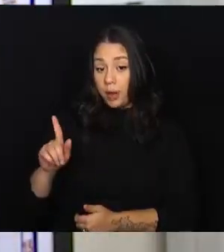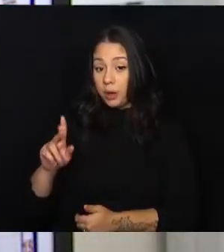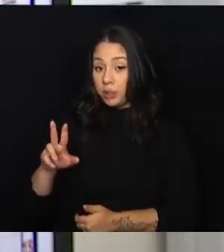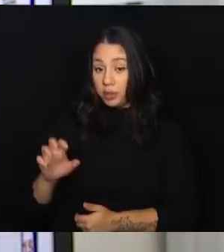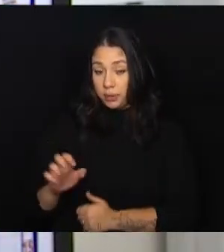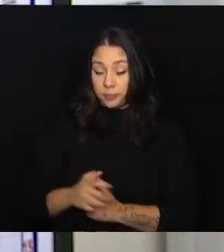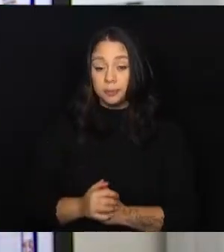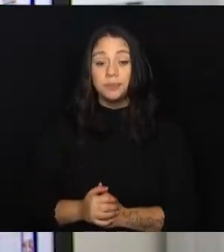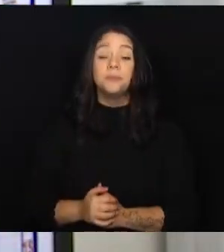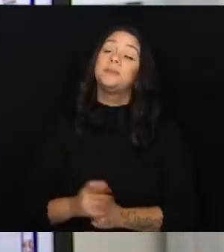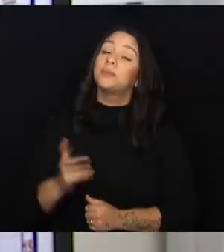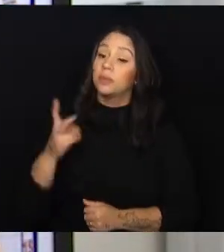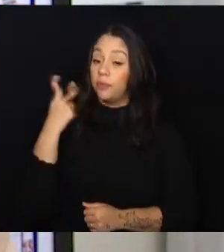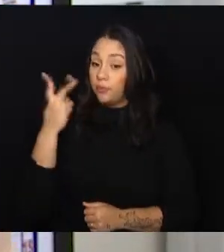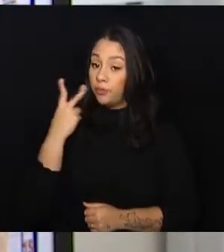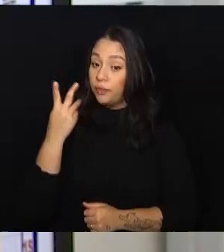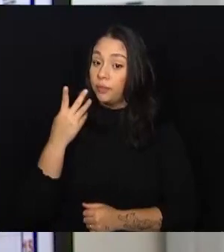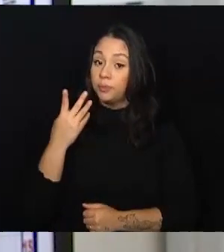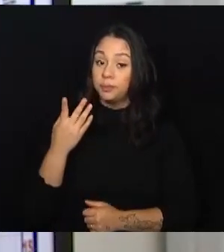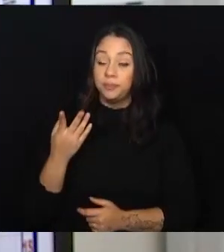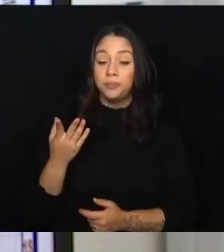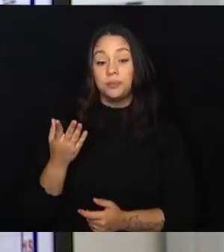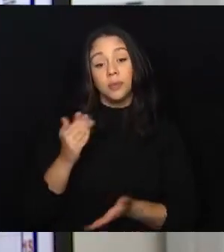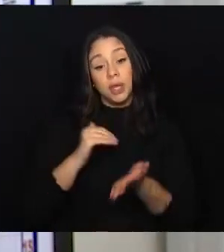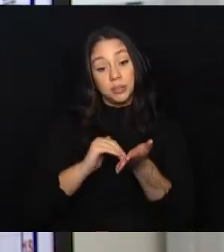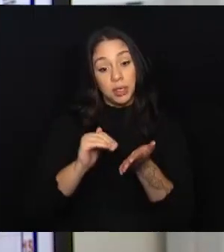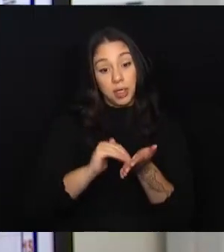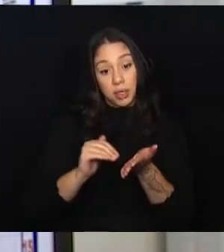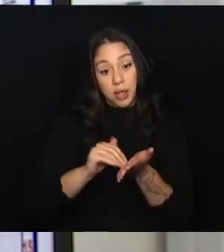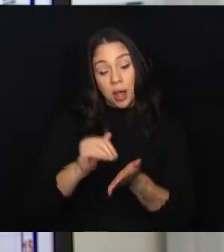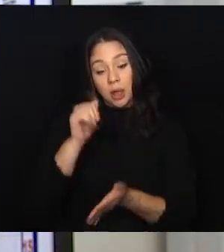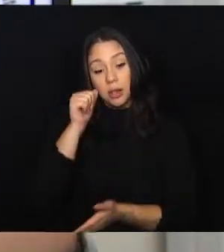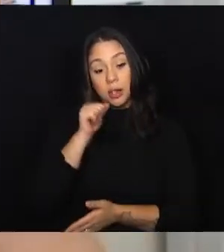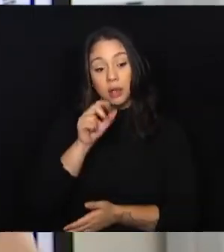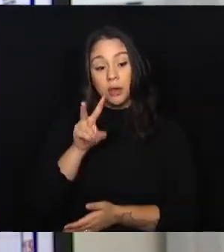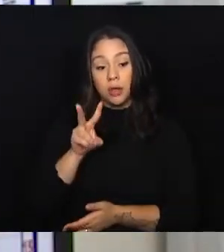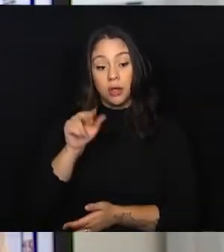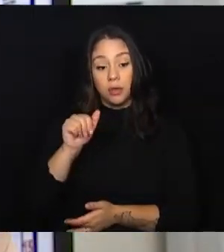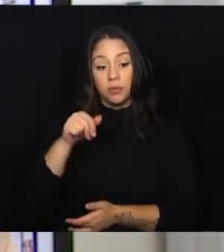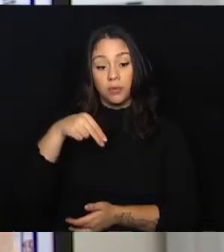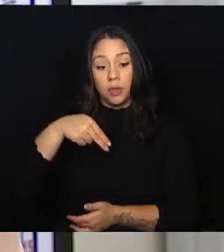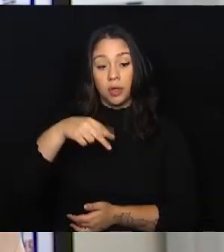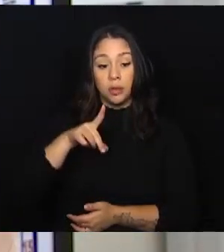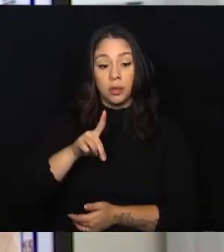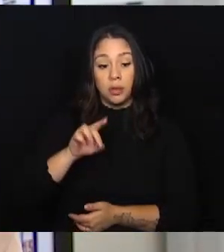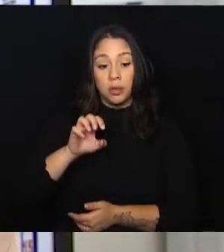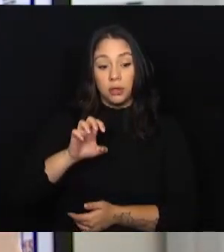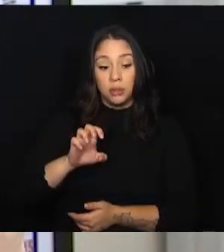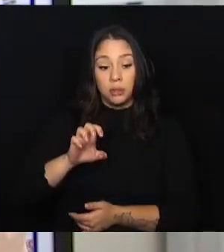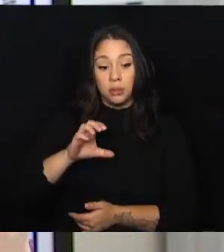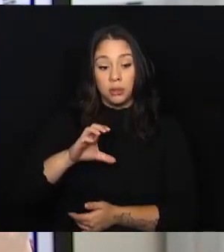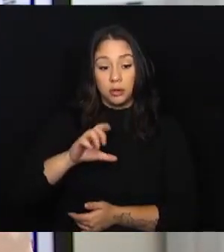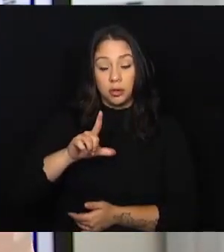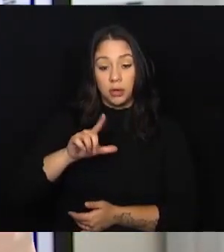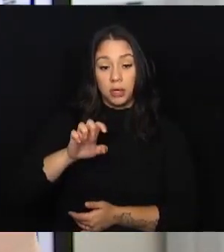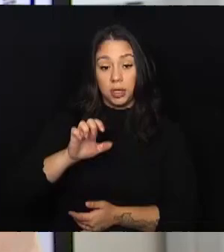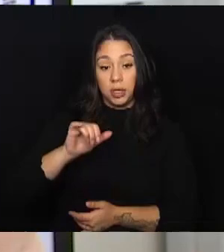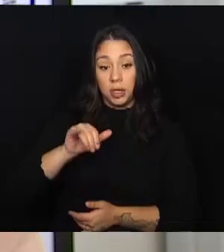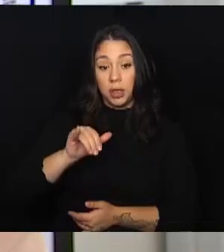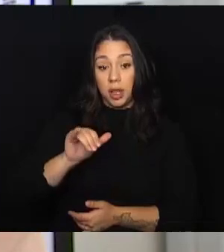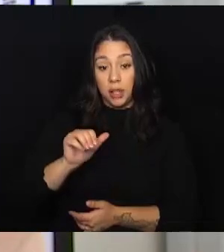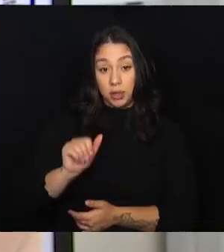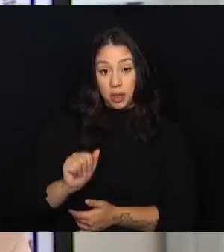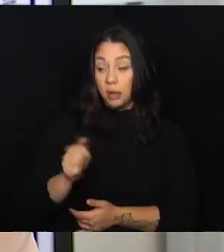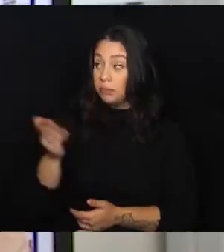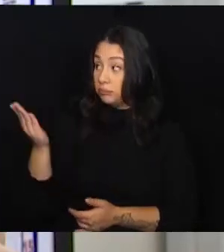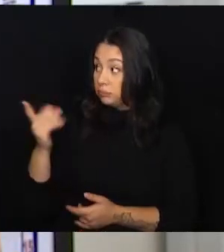de Assistência Social vandercleia moro Essa união é indispensável e contrata o nosso serviço de atendimento ao migrante